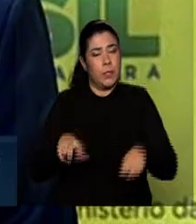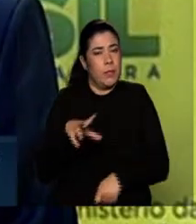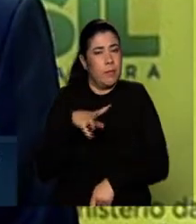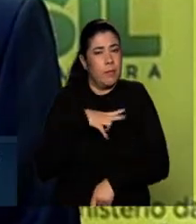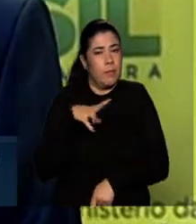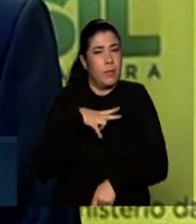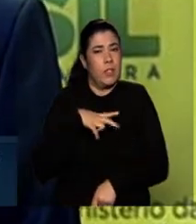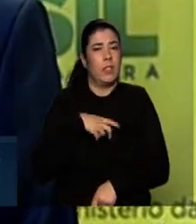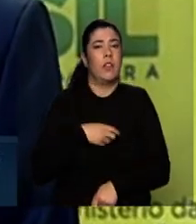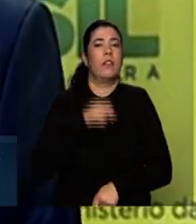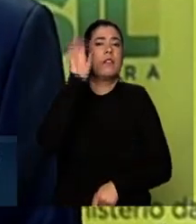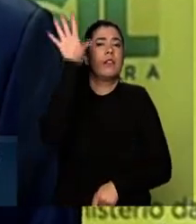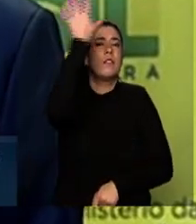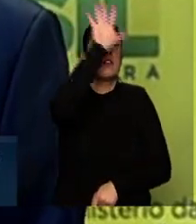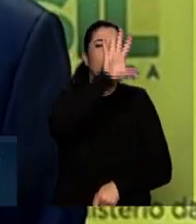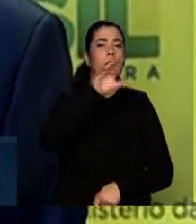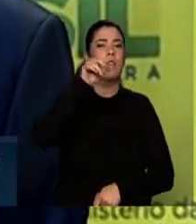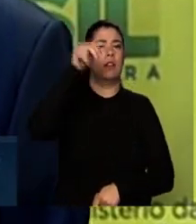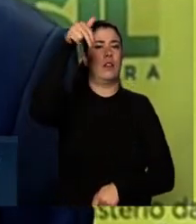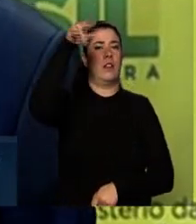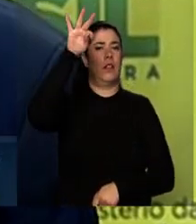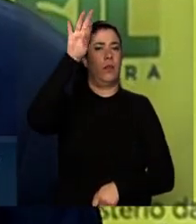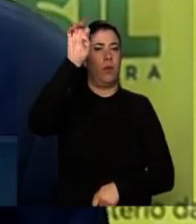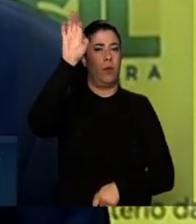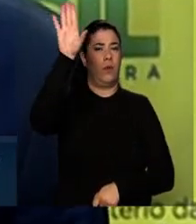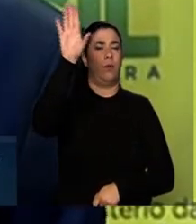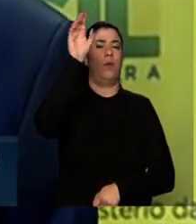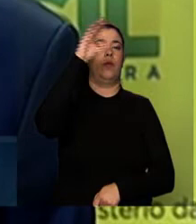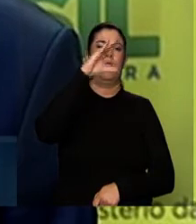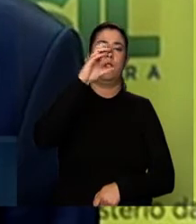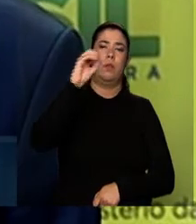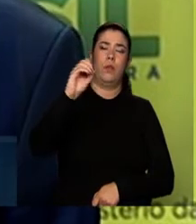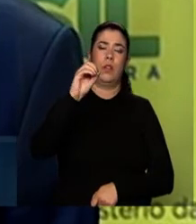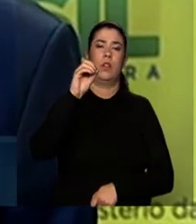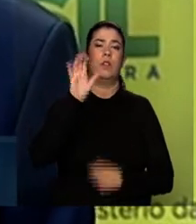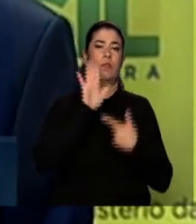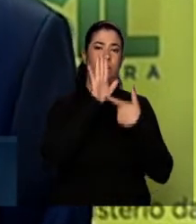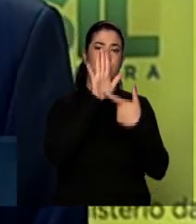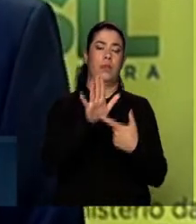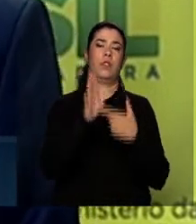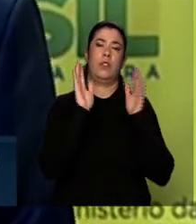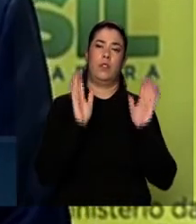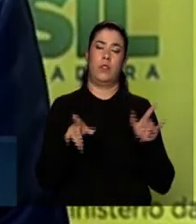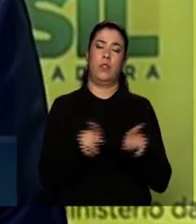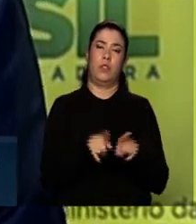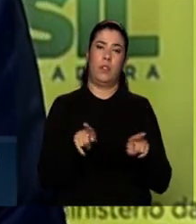particularmente nas regiões Norte, Nordeste, Centro-Oeste, os dados que vão ser mostrados